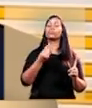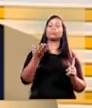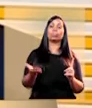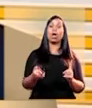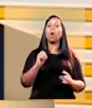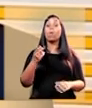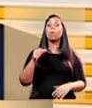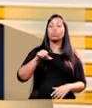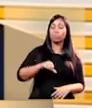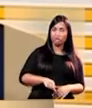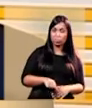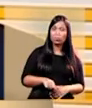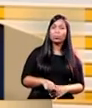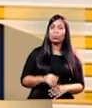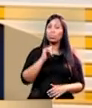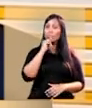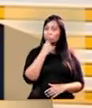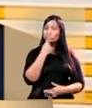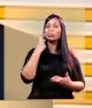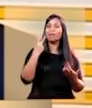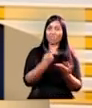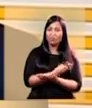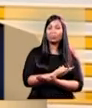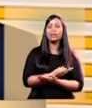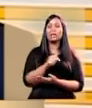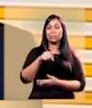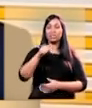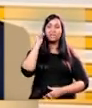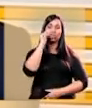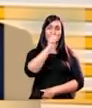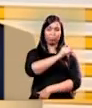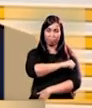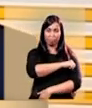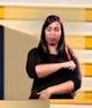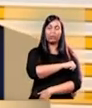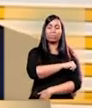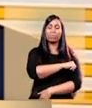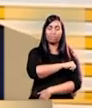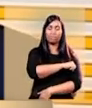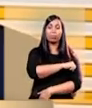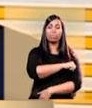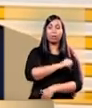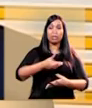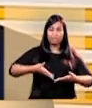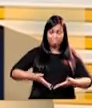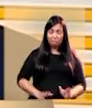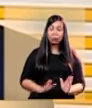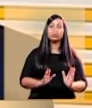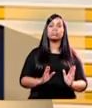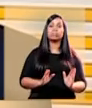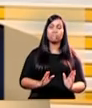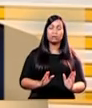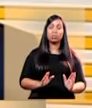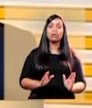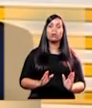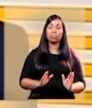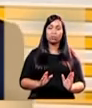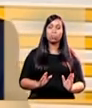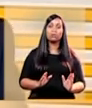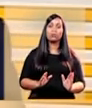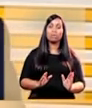né? Ou pior, como infelizmente aconteceu aqui em São José do Rio Preto, após o nascimento,